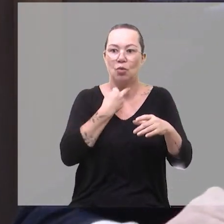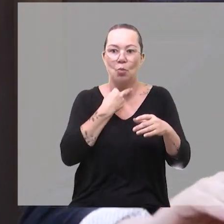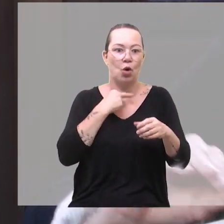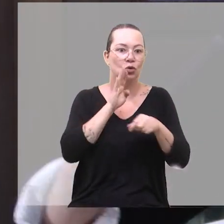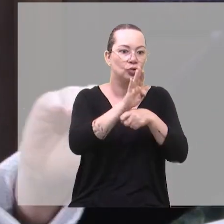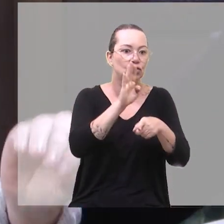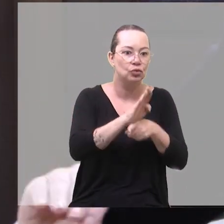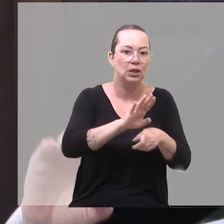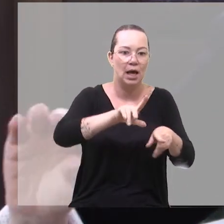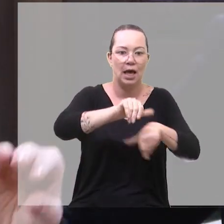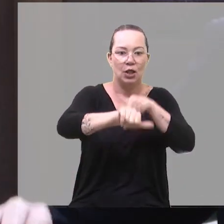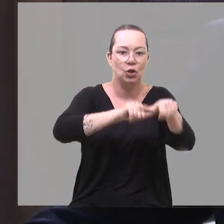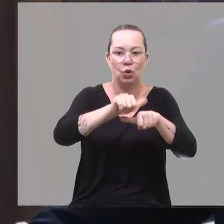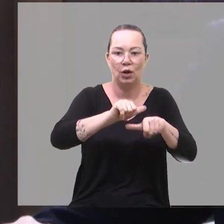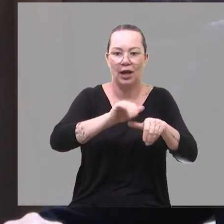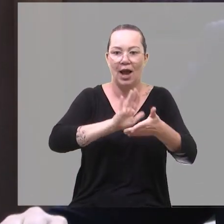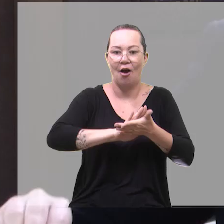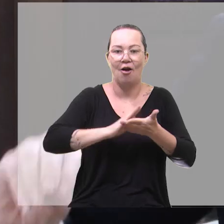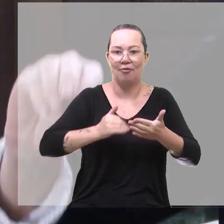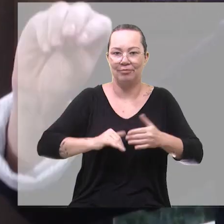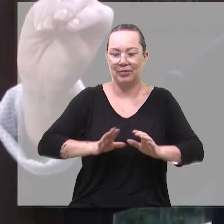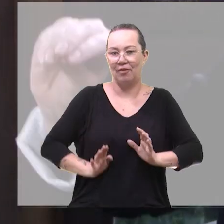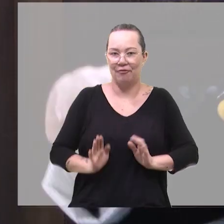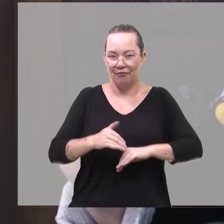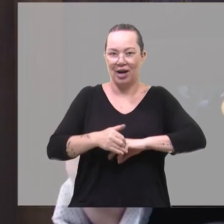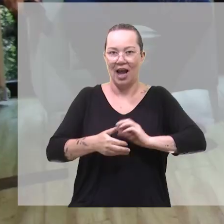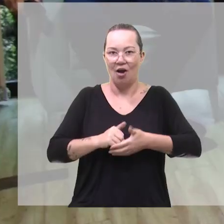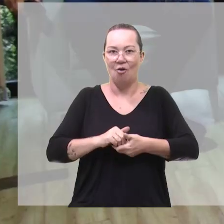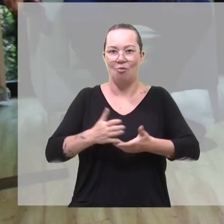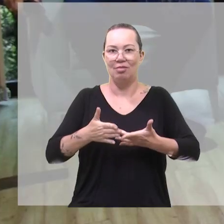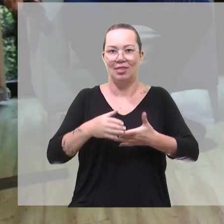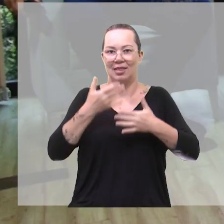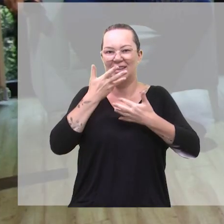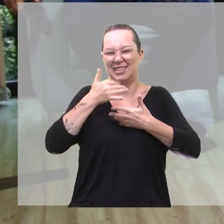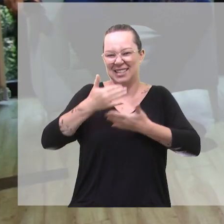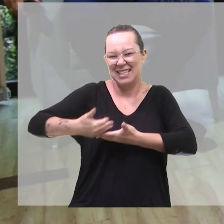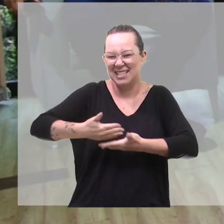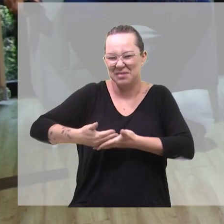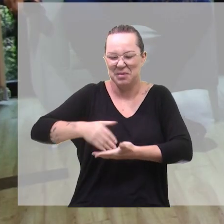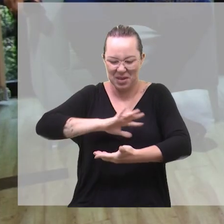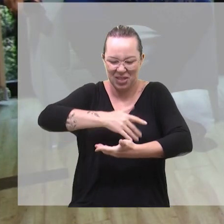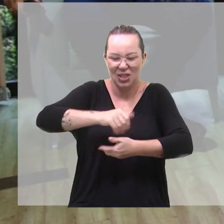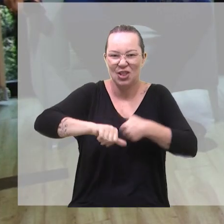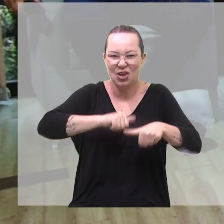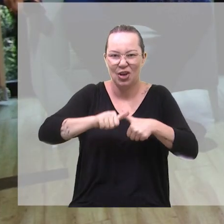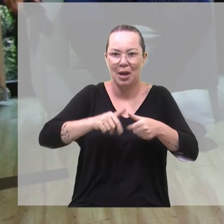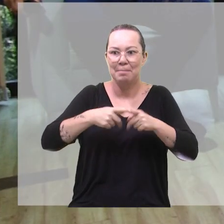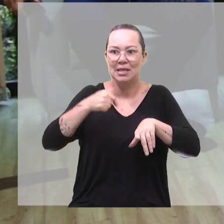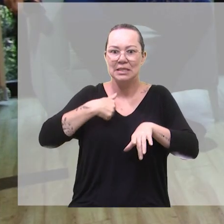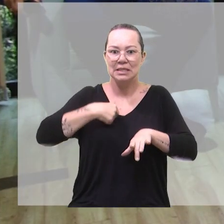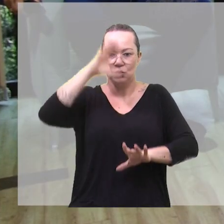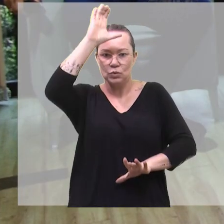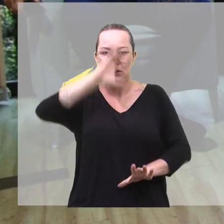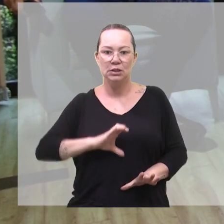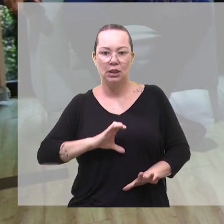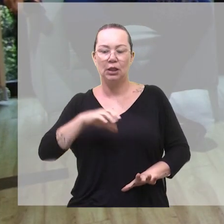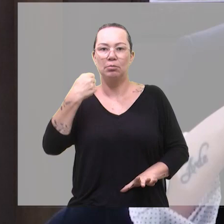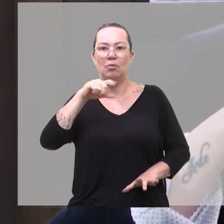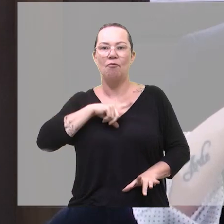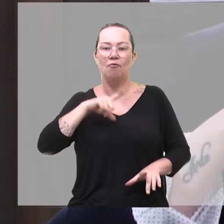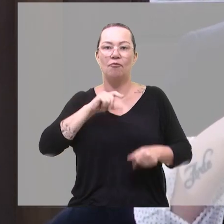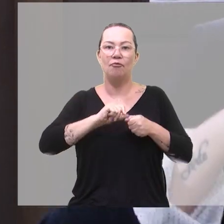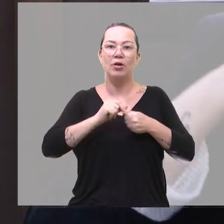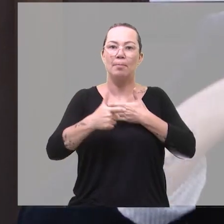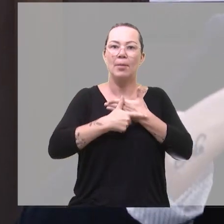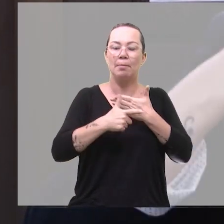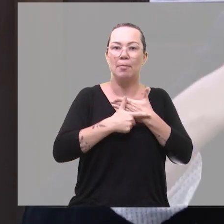a rede de apoio e para ajudar a trocar uma fralda, ou para ajudar a ficar com uma criança, eu, no mínimo, como cidadão, eu tenho que fazer o